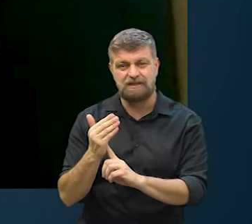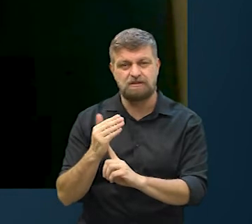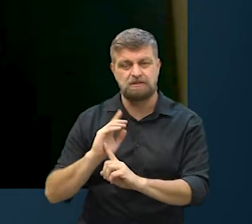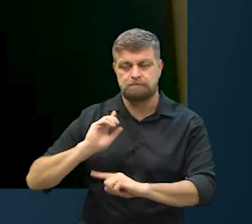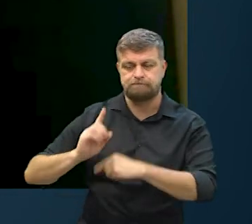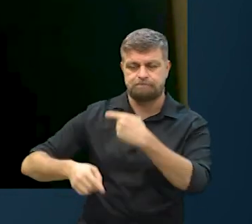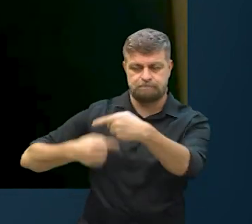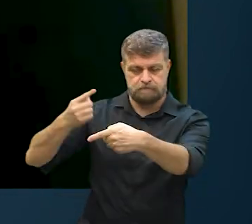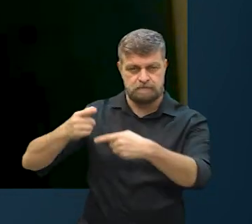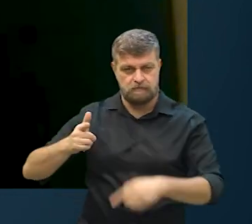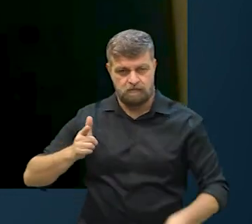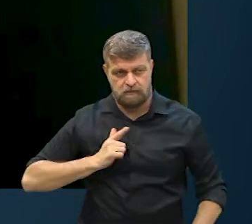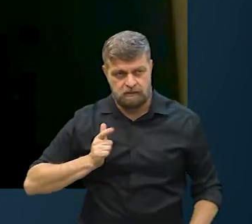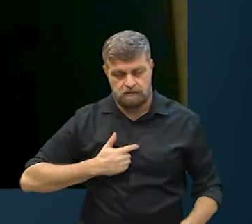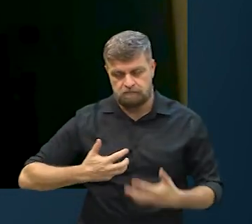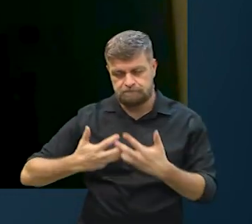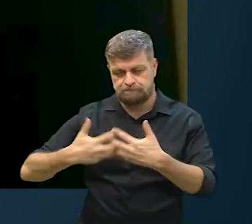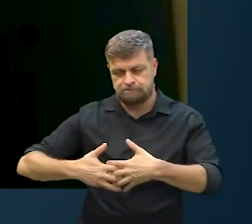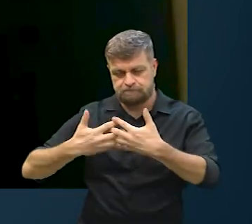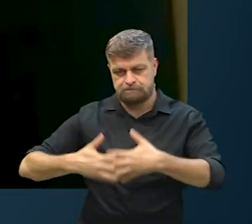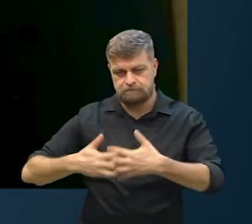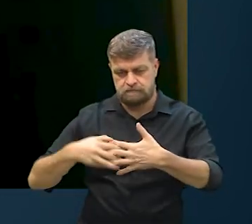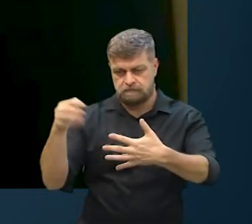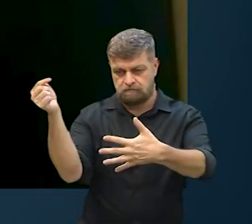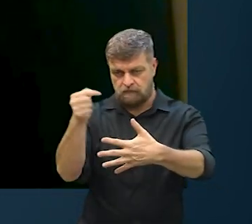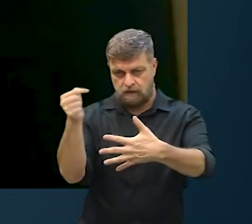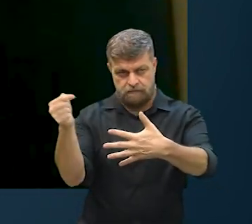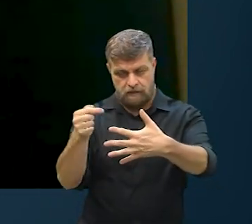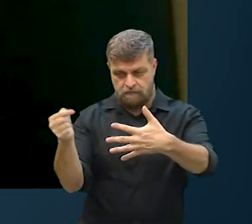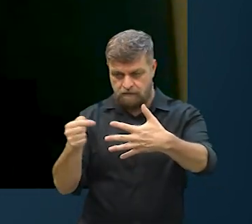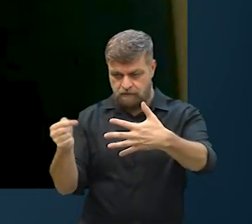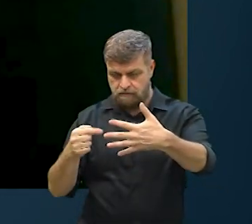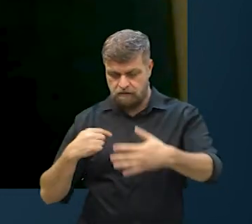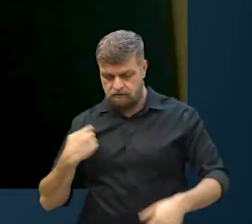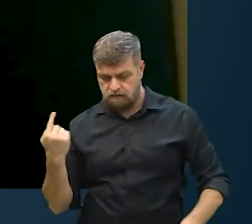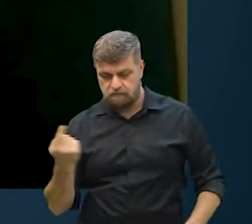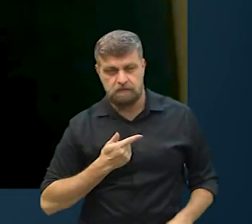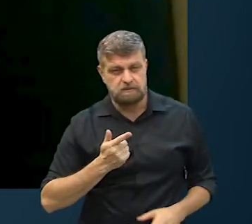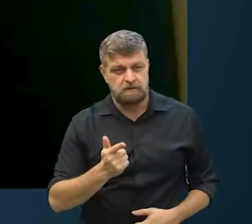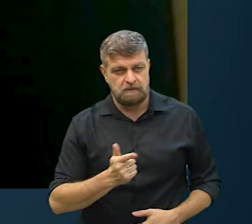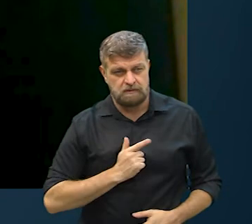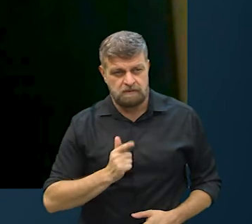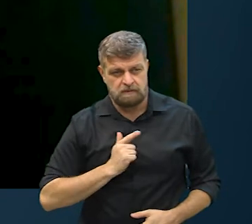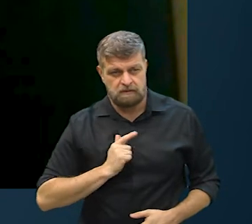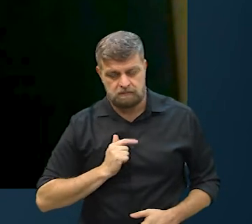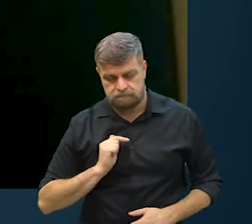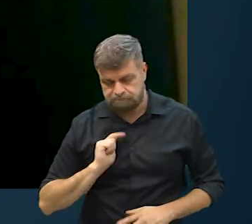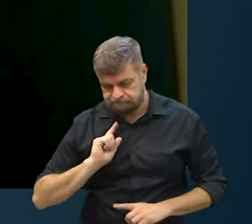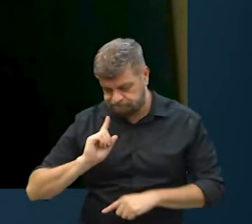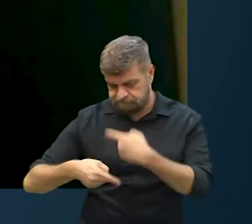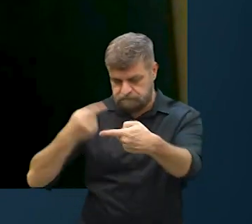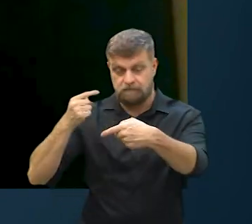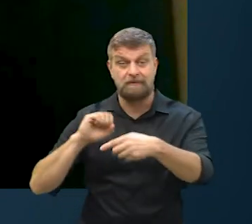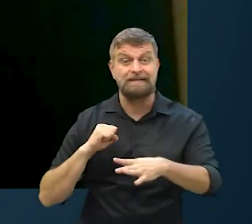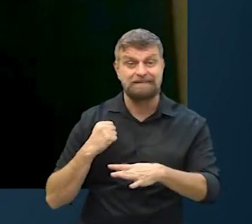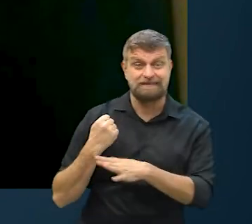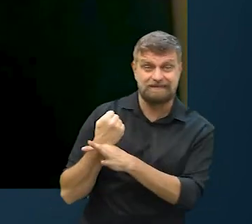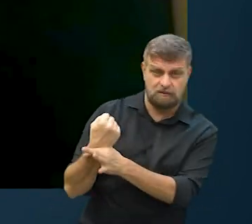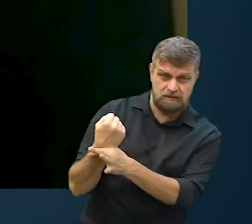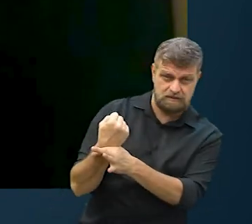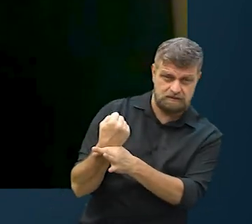nossa tecnologia, com muitas funcionalidades que compõem e trazem para a gente maior